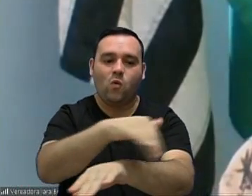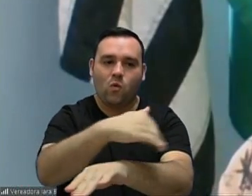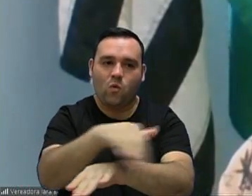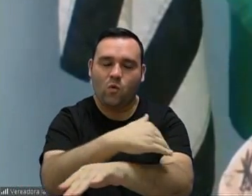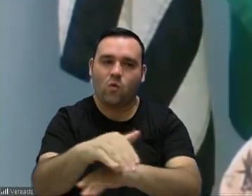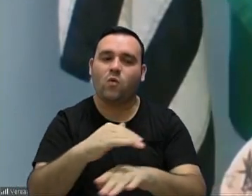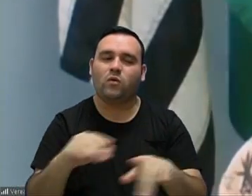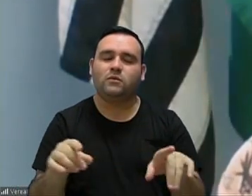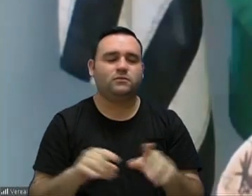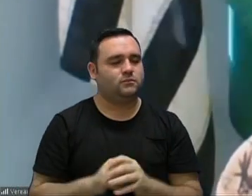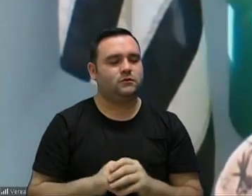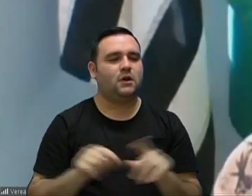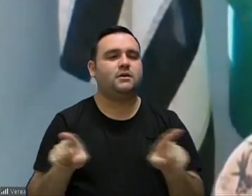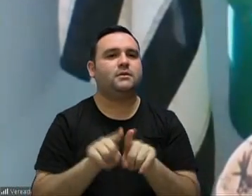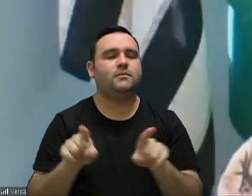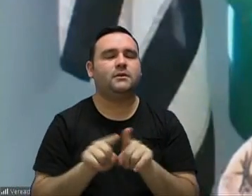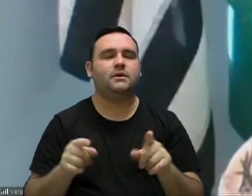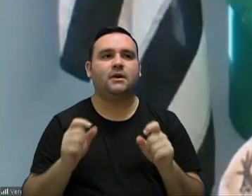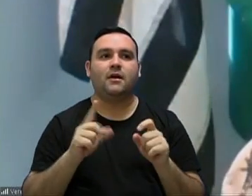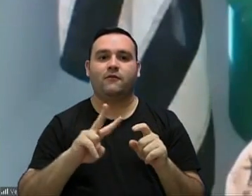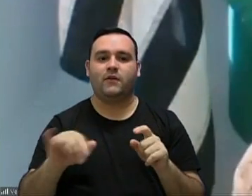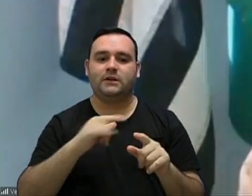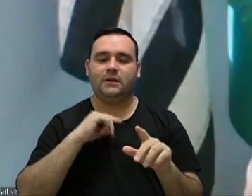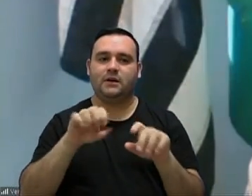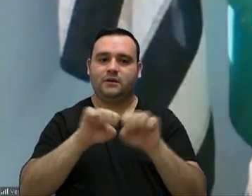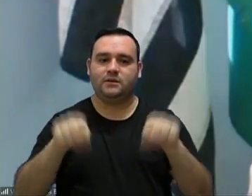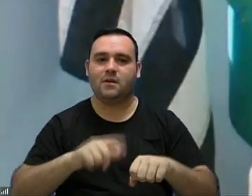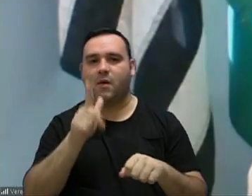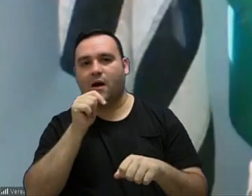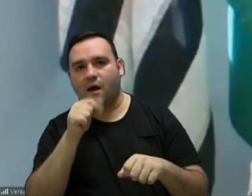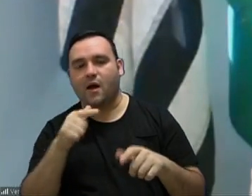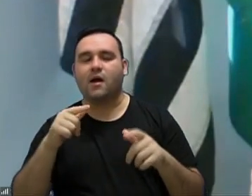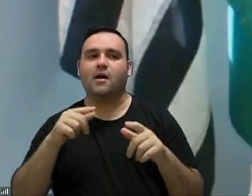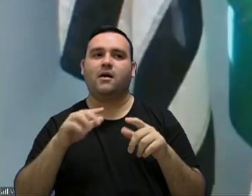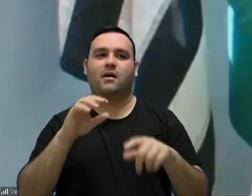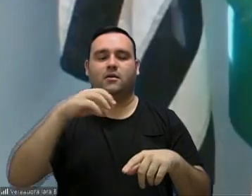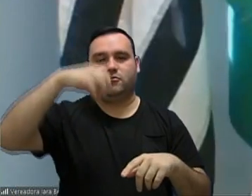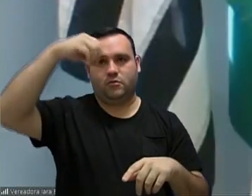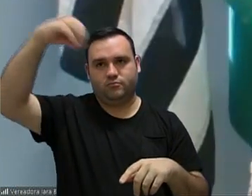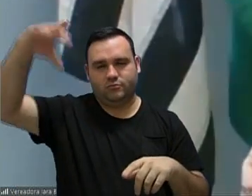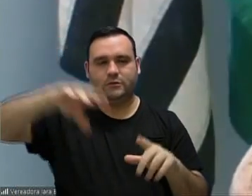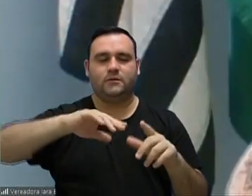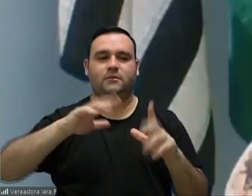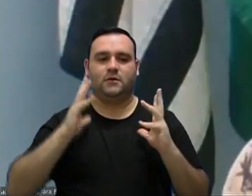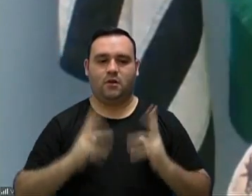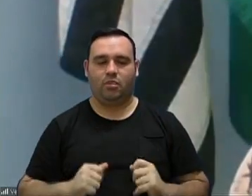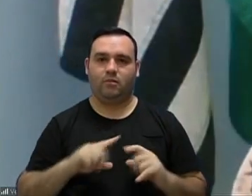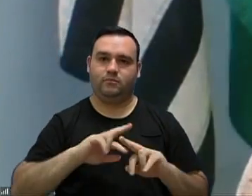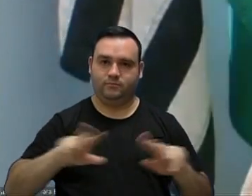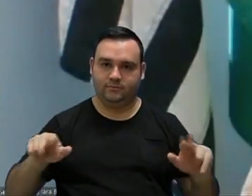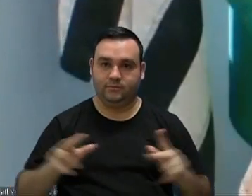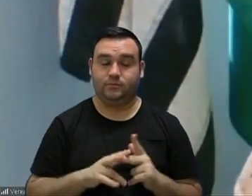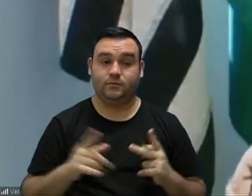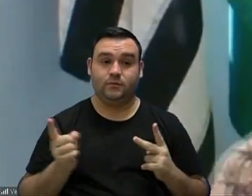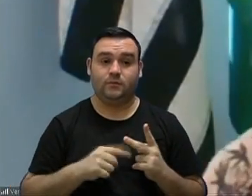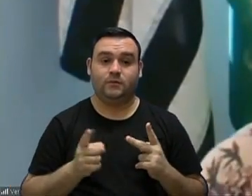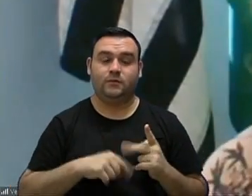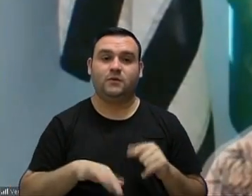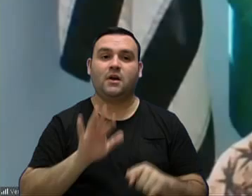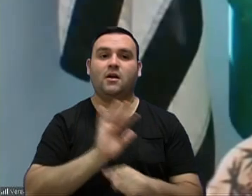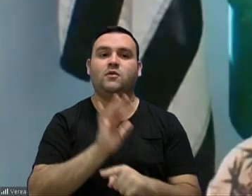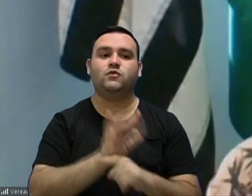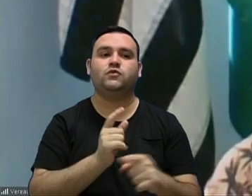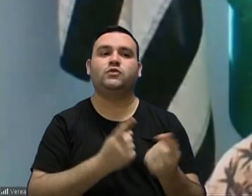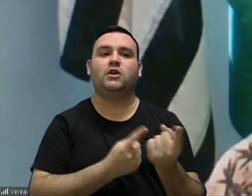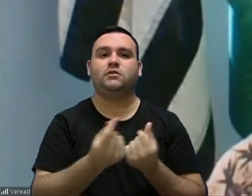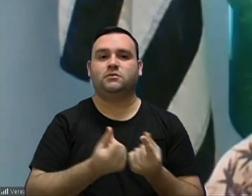sem a prévia concomitante, implantação de sistema de água, saneamento, esgotamento sanitário. Tá. Título de auxílio de